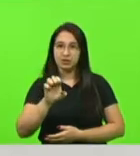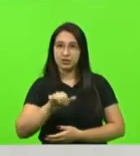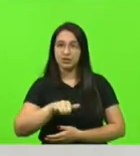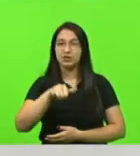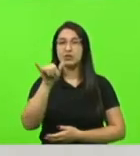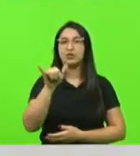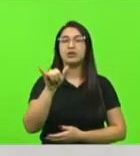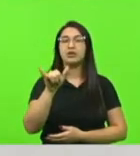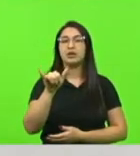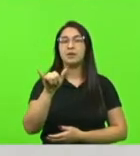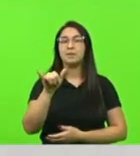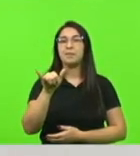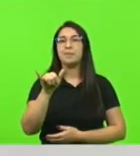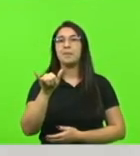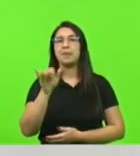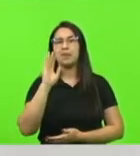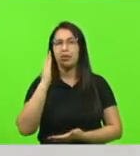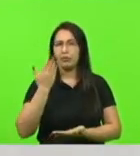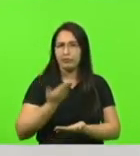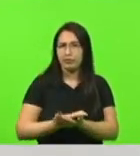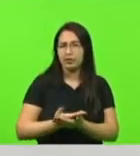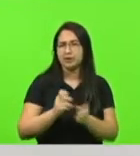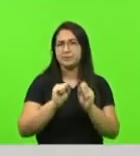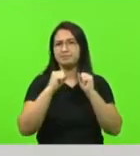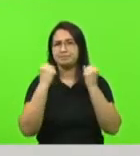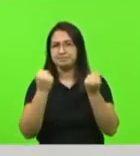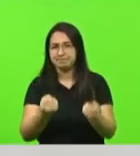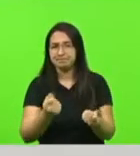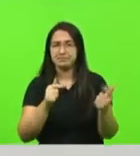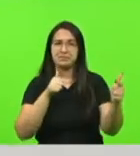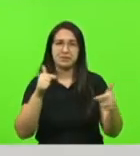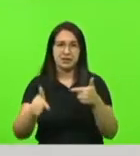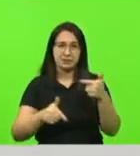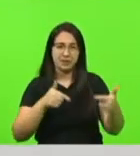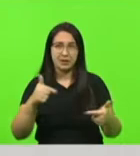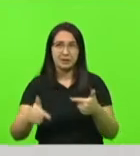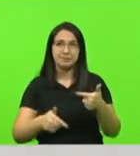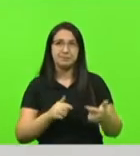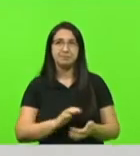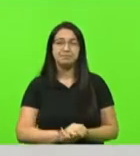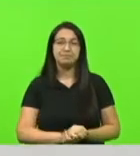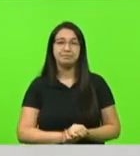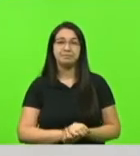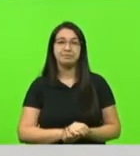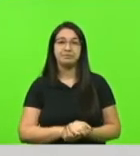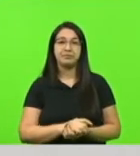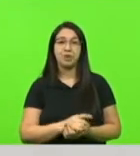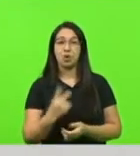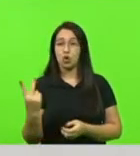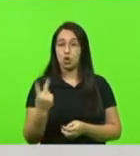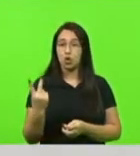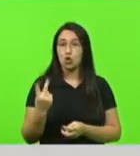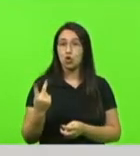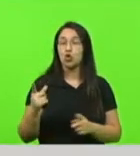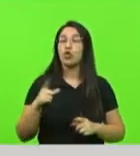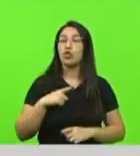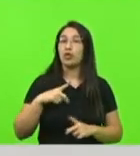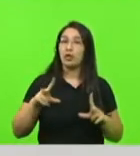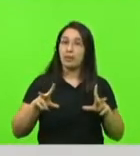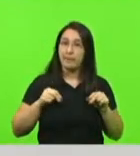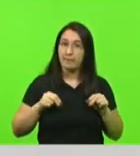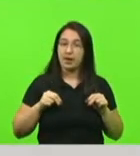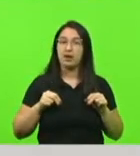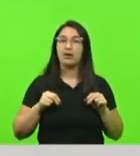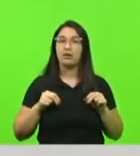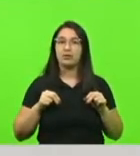pela confiança, dedicação e trabalho, com quem divido o mérito de hoje estar aqui tomando